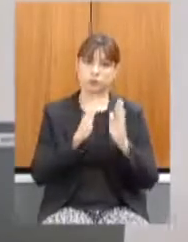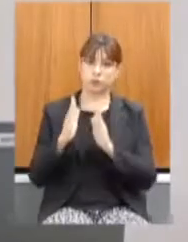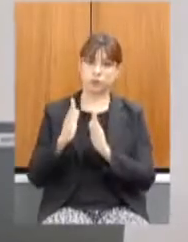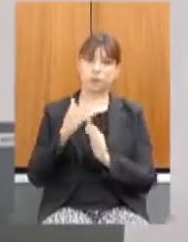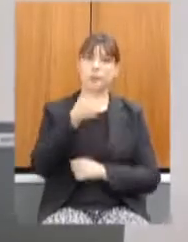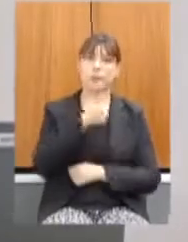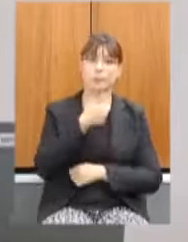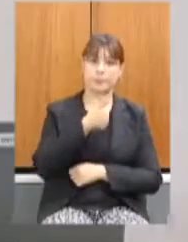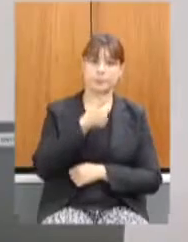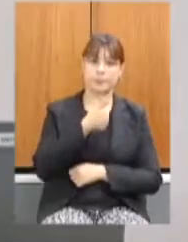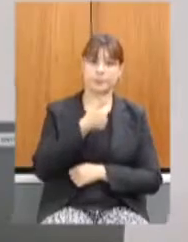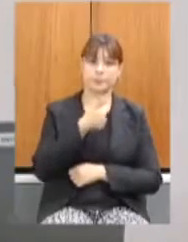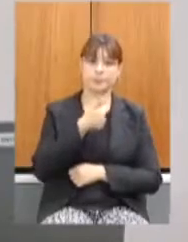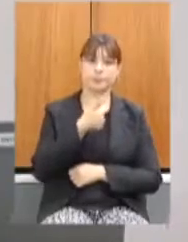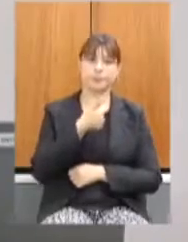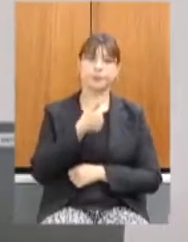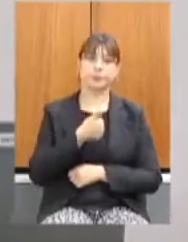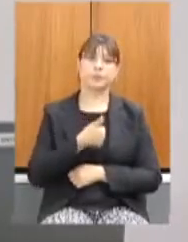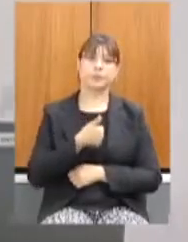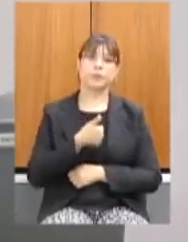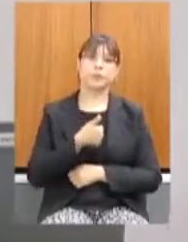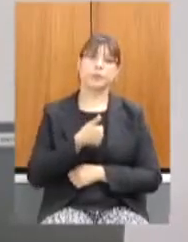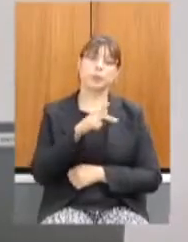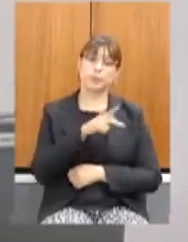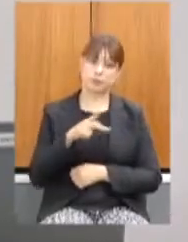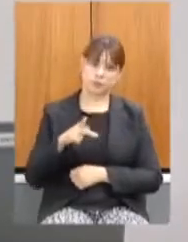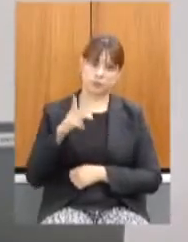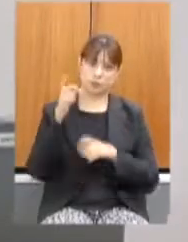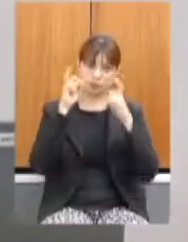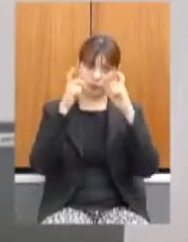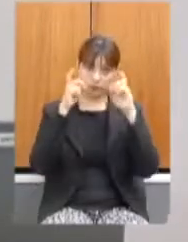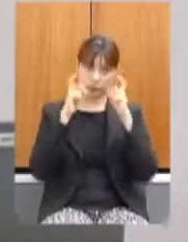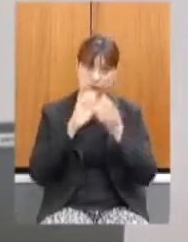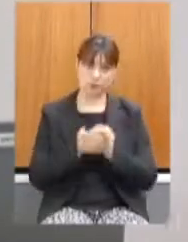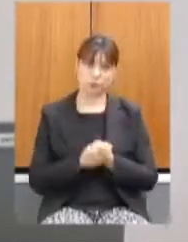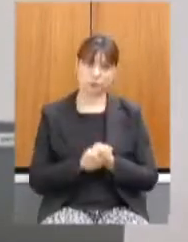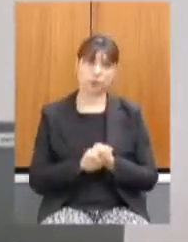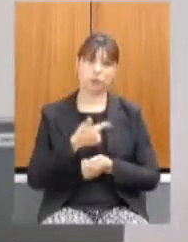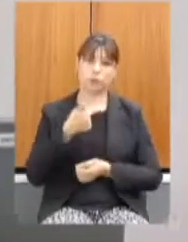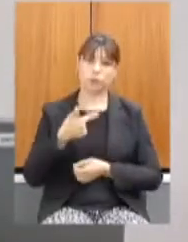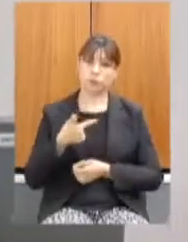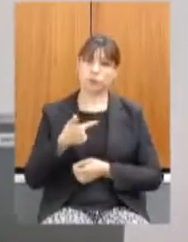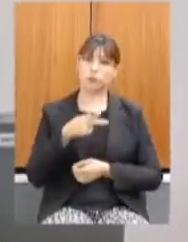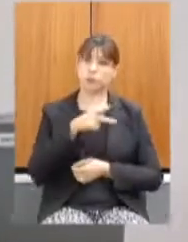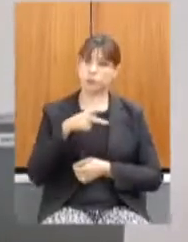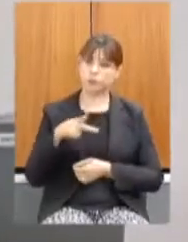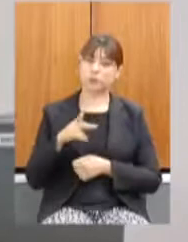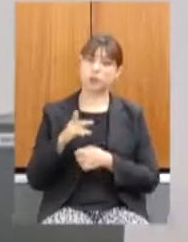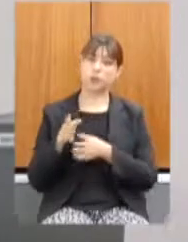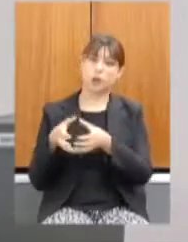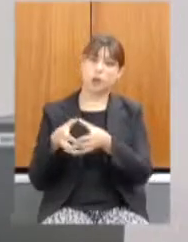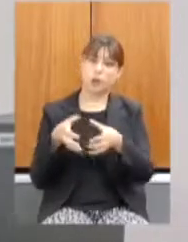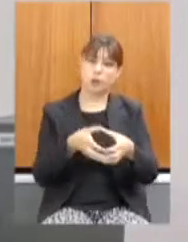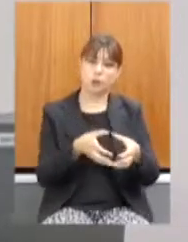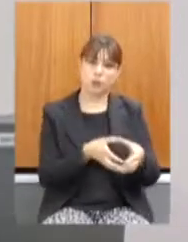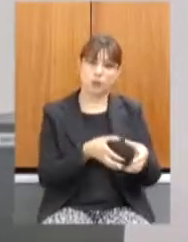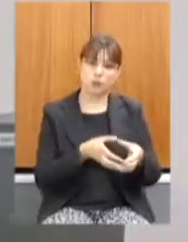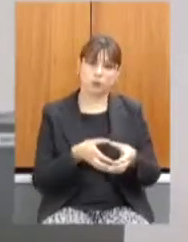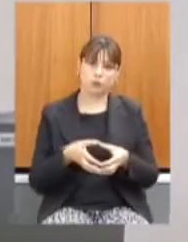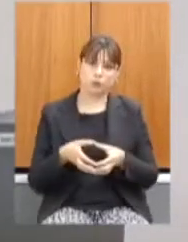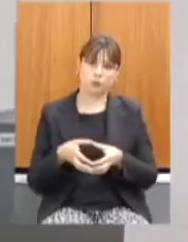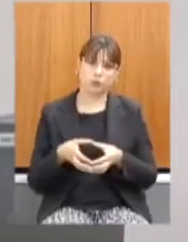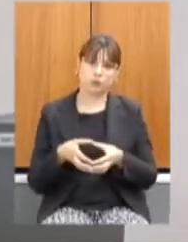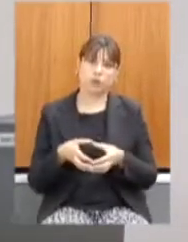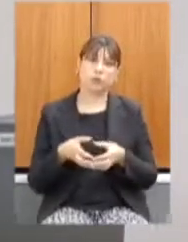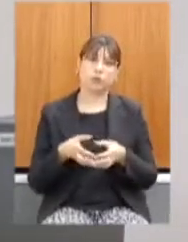em nota o presidente da reunião os presidentes das comissões participantes por ordem